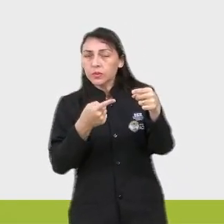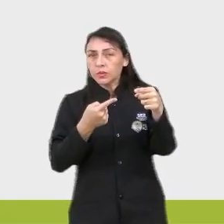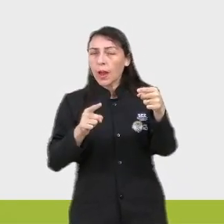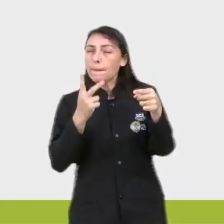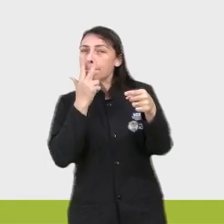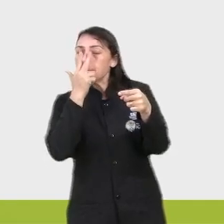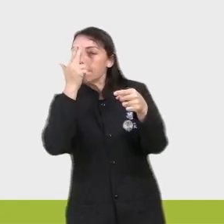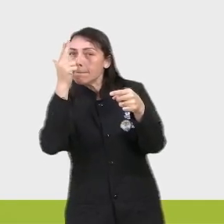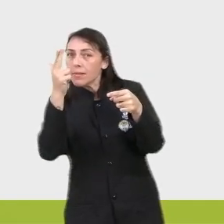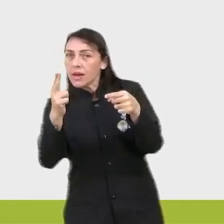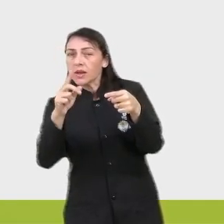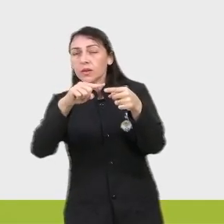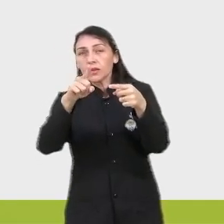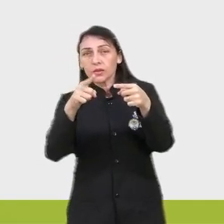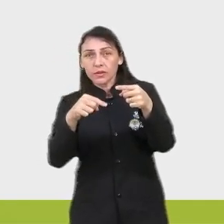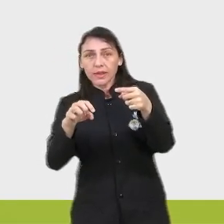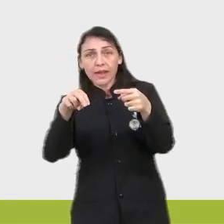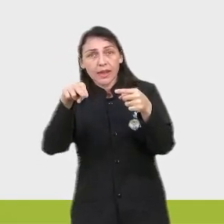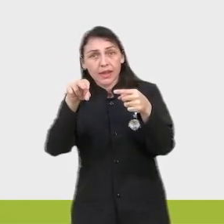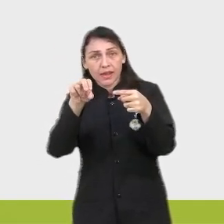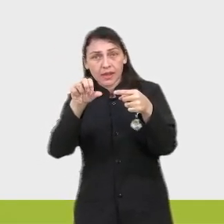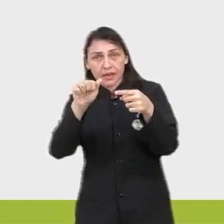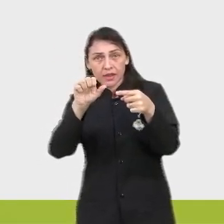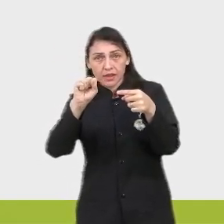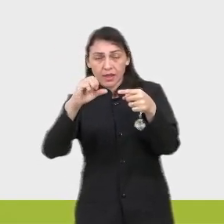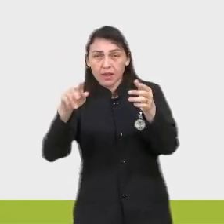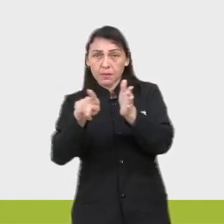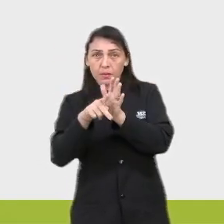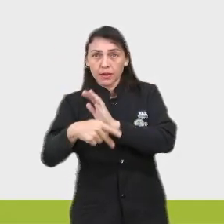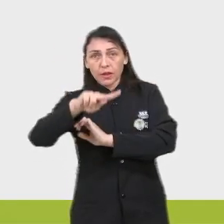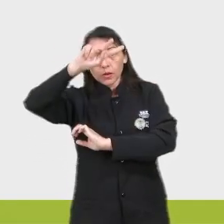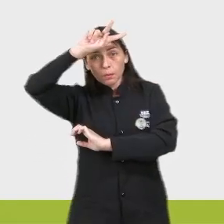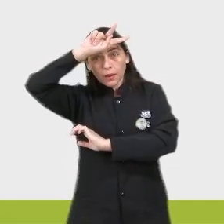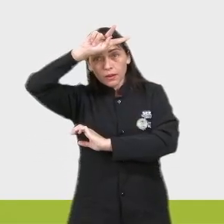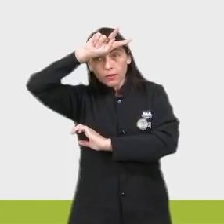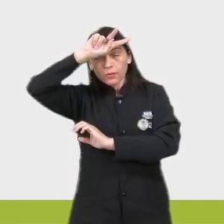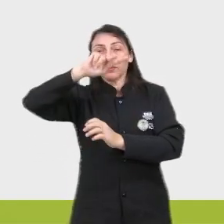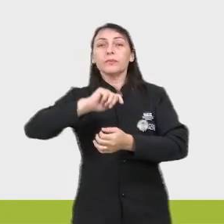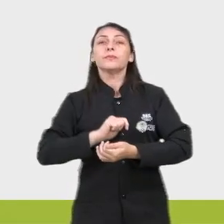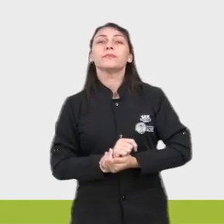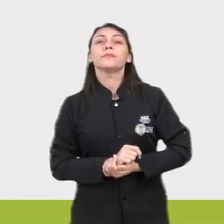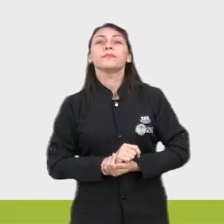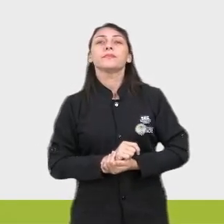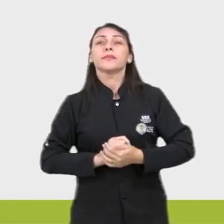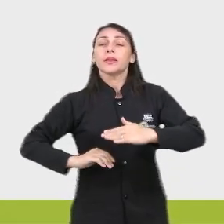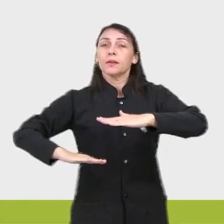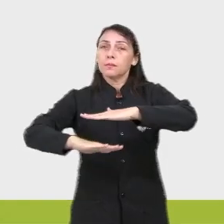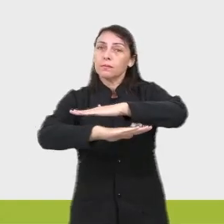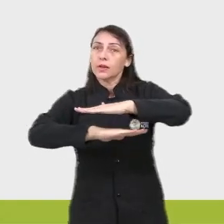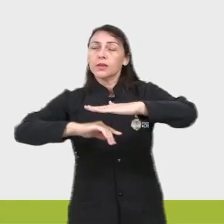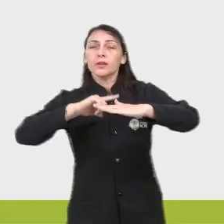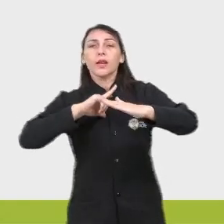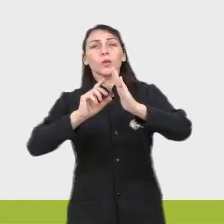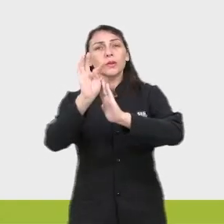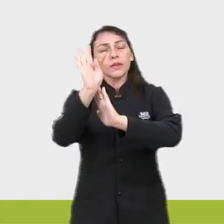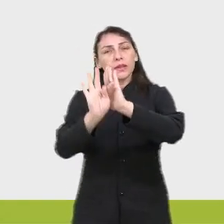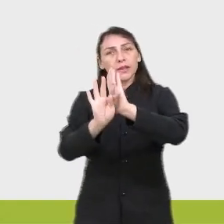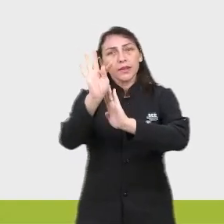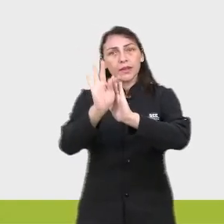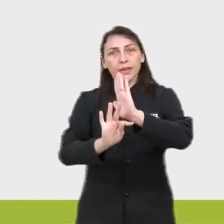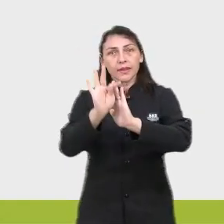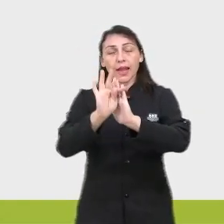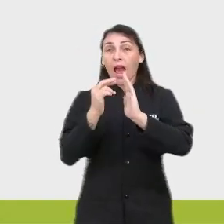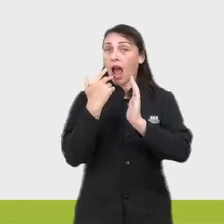muito parecidas com as linhas de Nazca, que a gente já conhece aqui do Peru, certo? E abaixo a gente tem o seguinte texto.